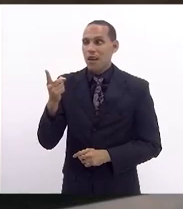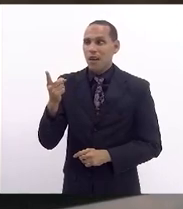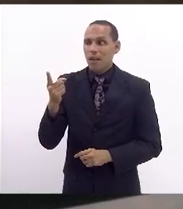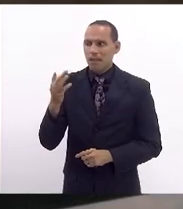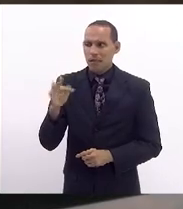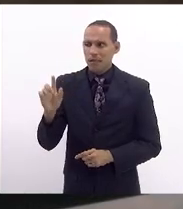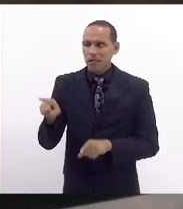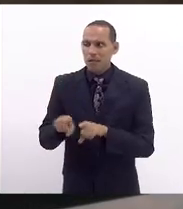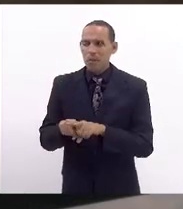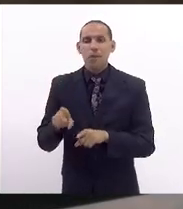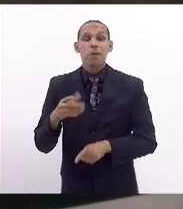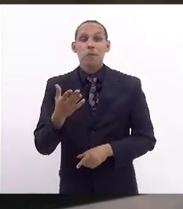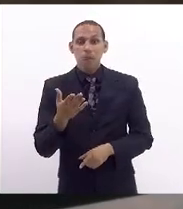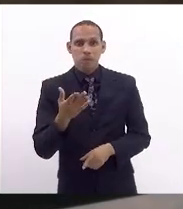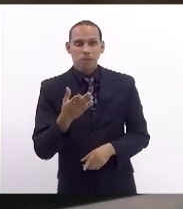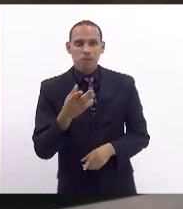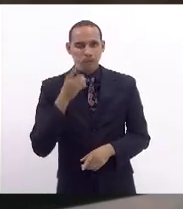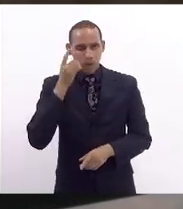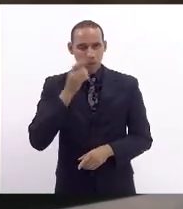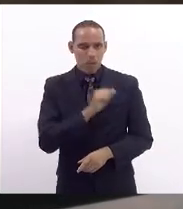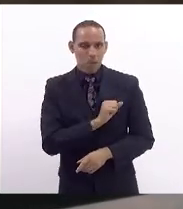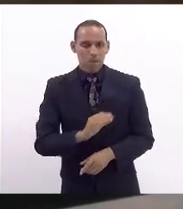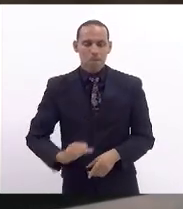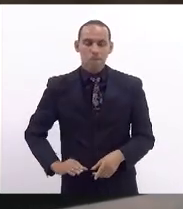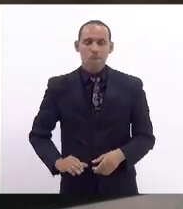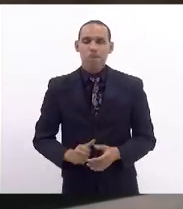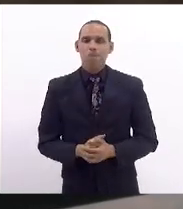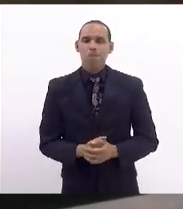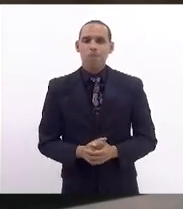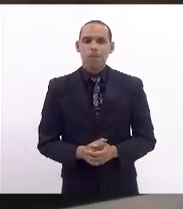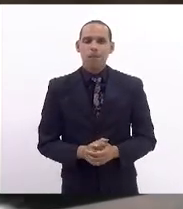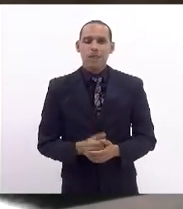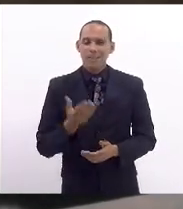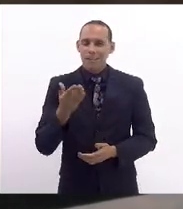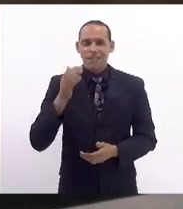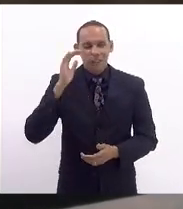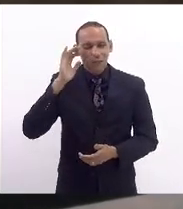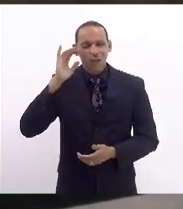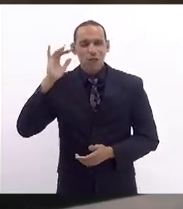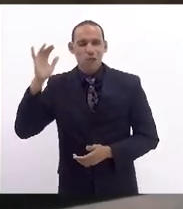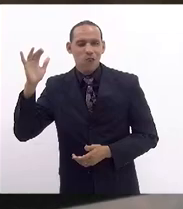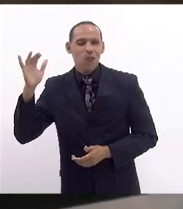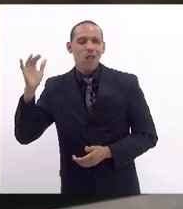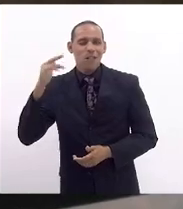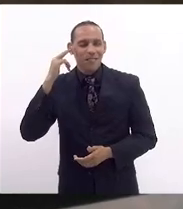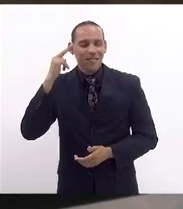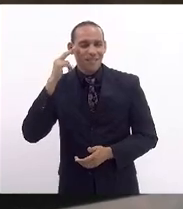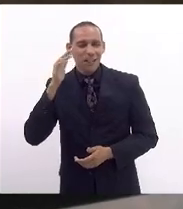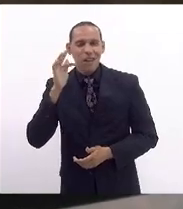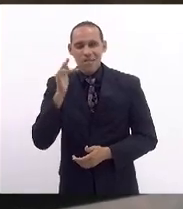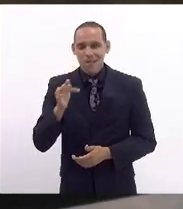também Deputado André Ceciliano que tem sonhos federais